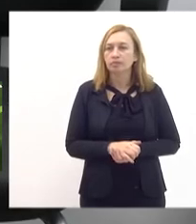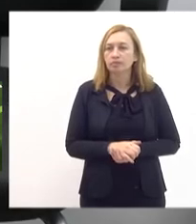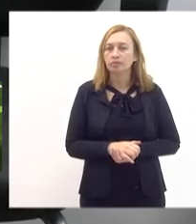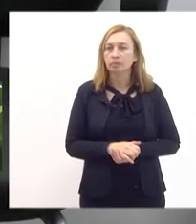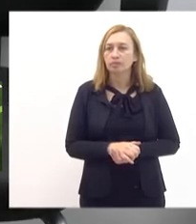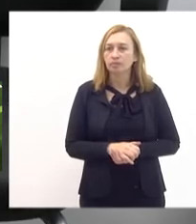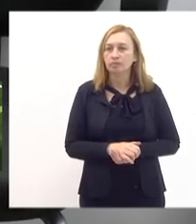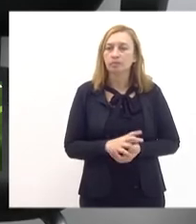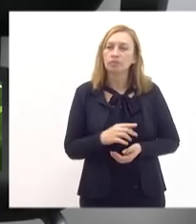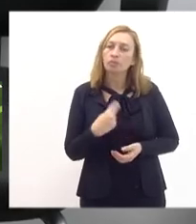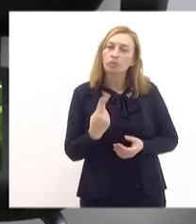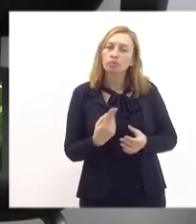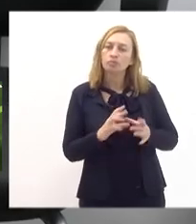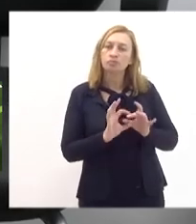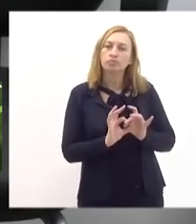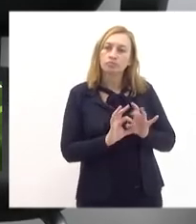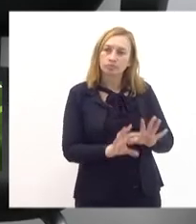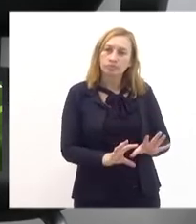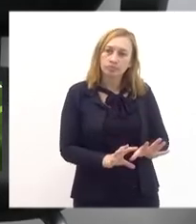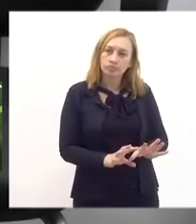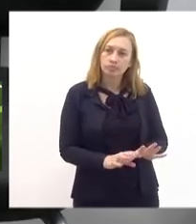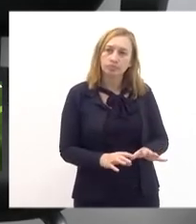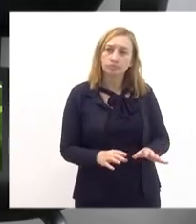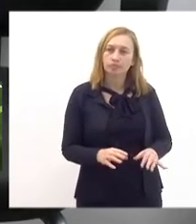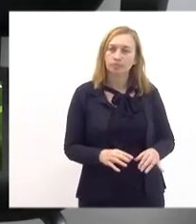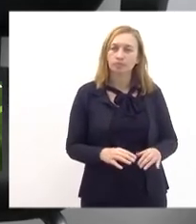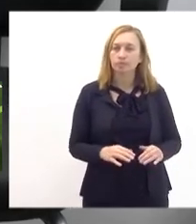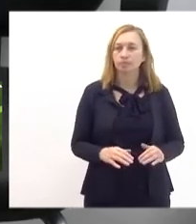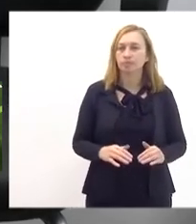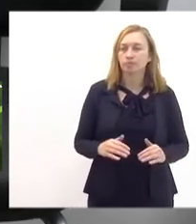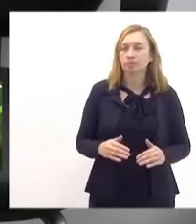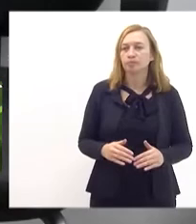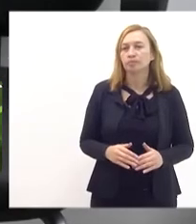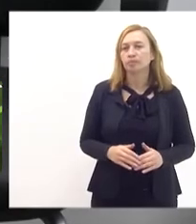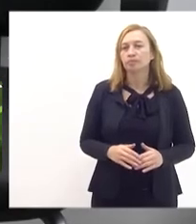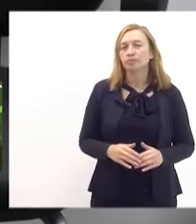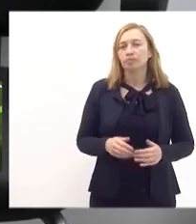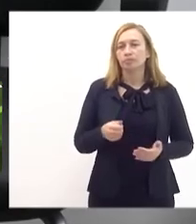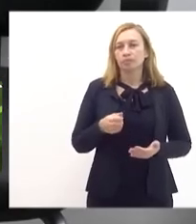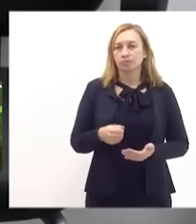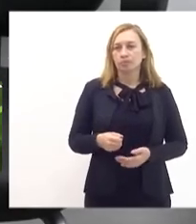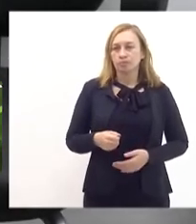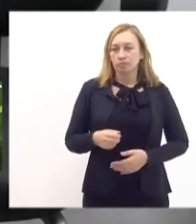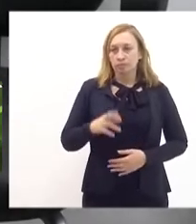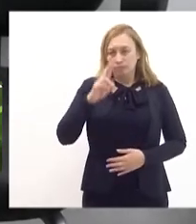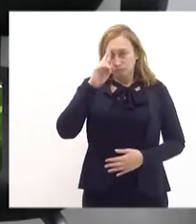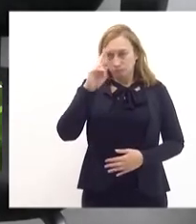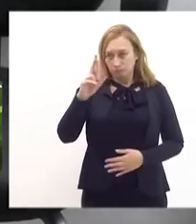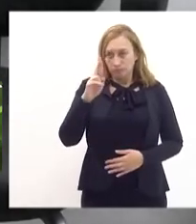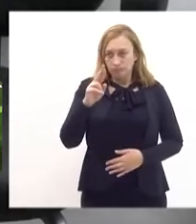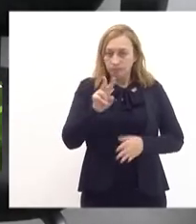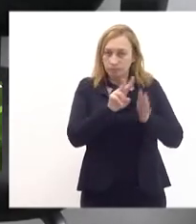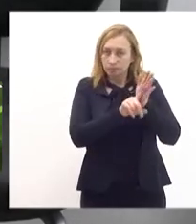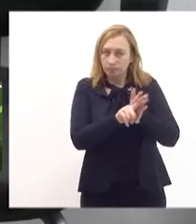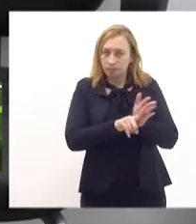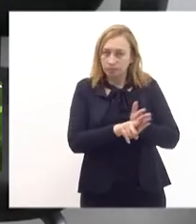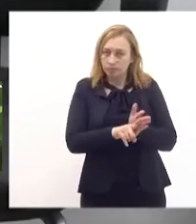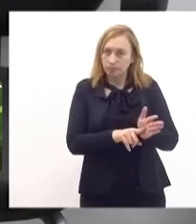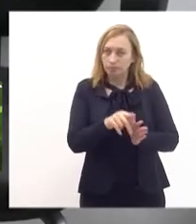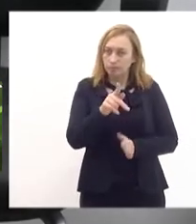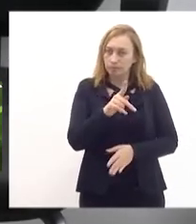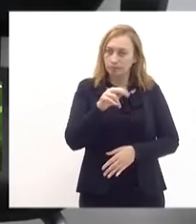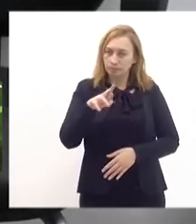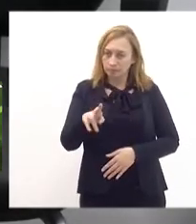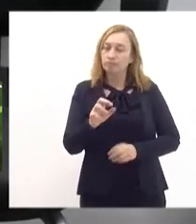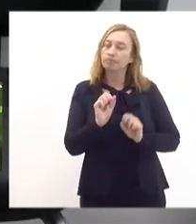ou então deixar que uma autoridade avalie o relatório final da comissão do PAR, e aí sim ela